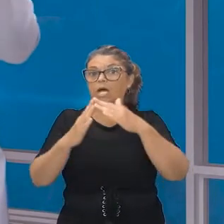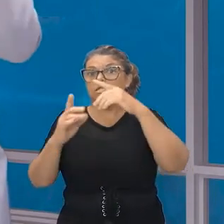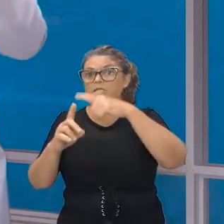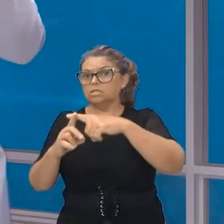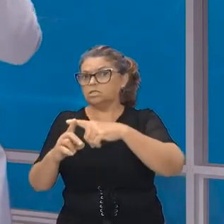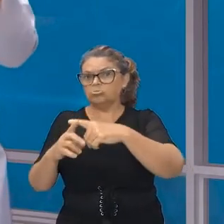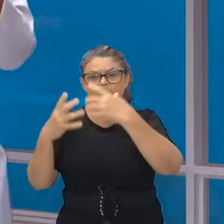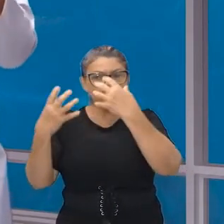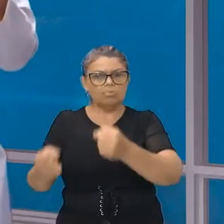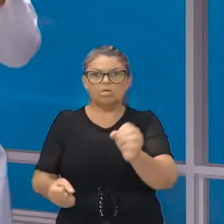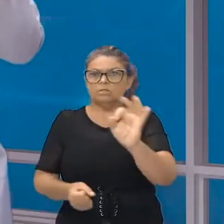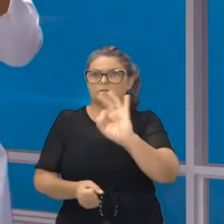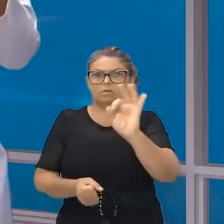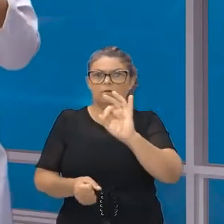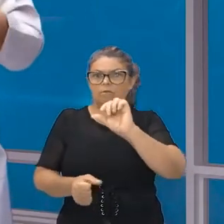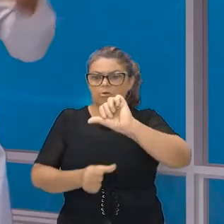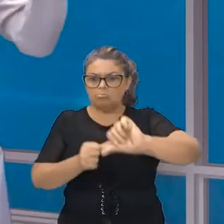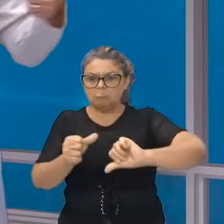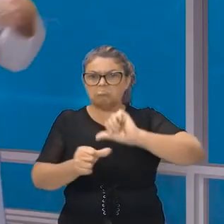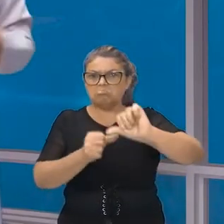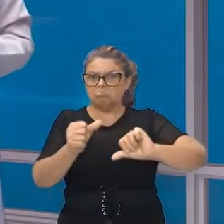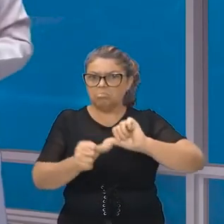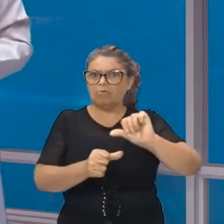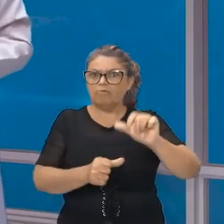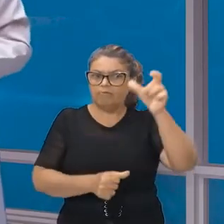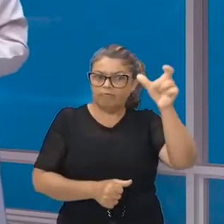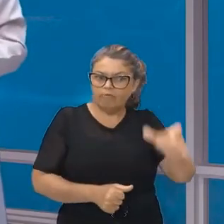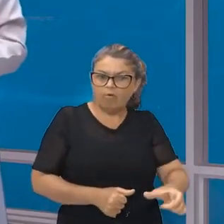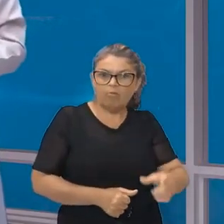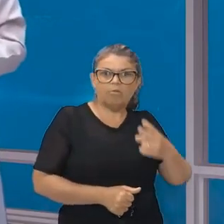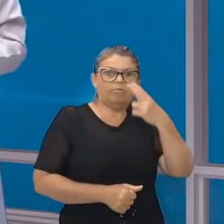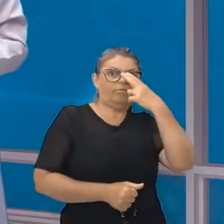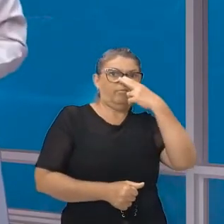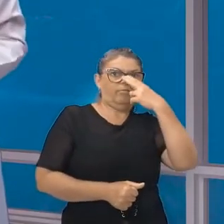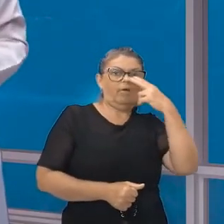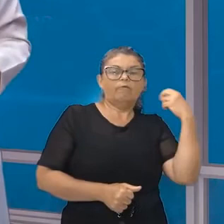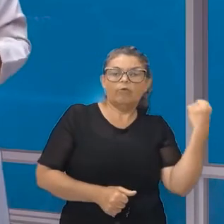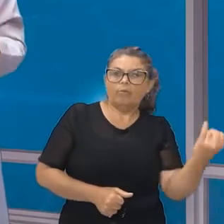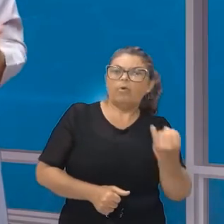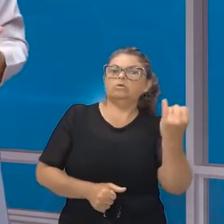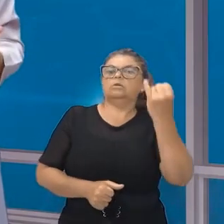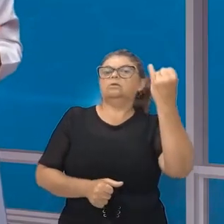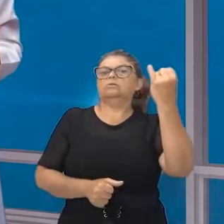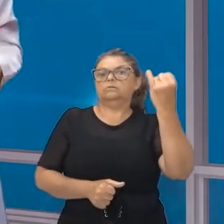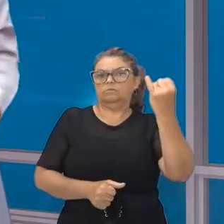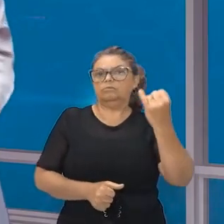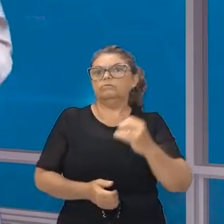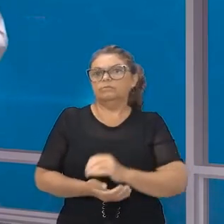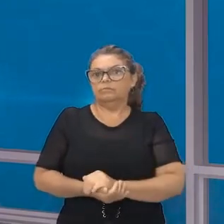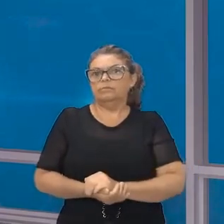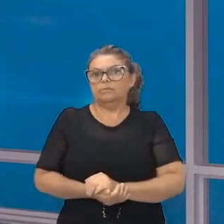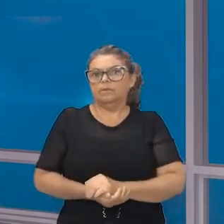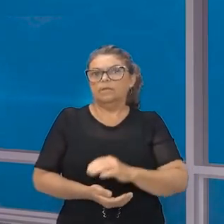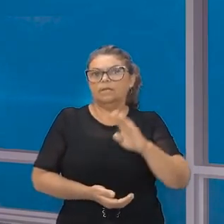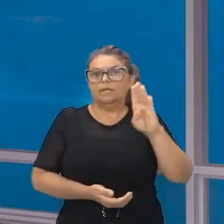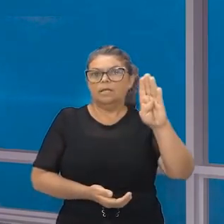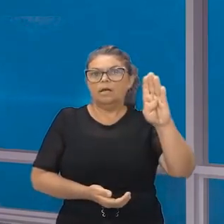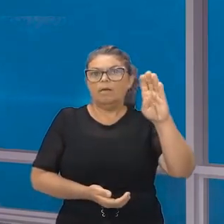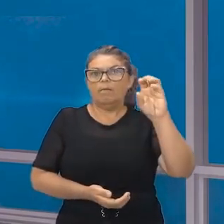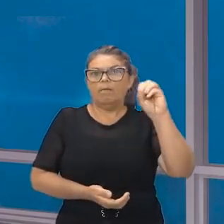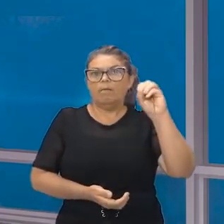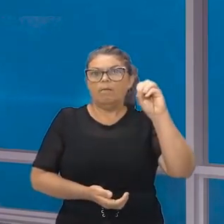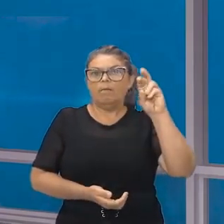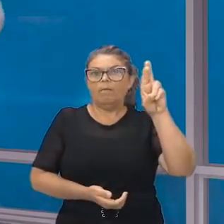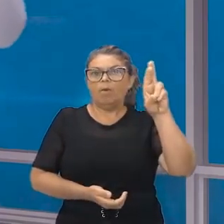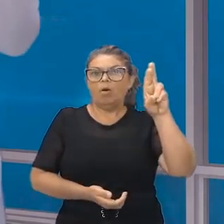Exatamente, por isso que a reforma protestante ela foi importante para a burguesia, para justamente permitir isso. Aí vieram os